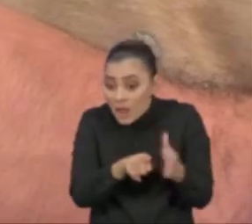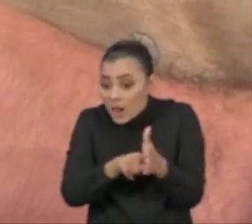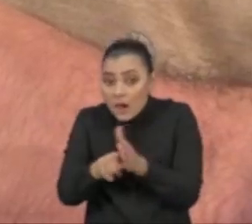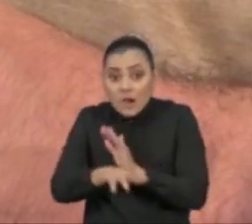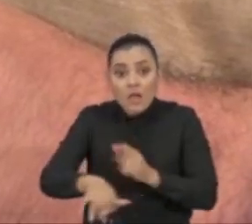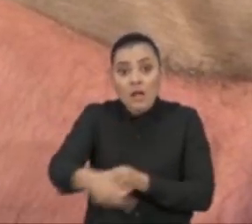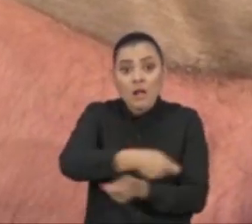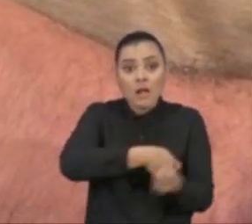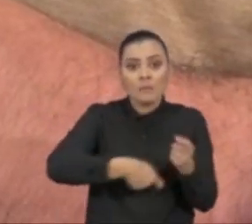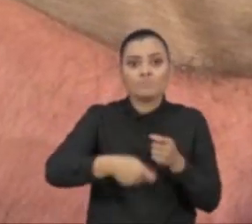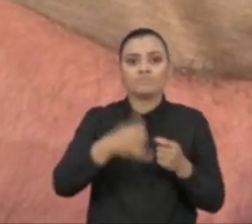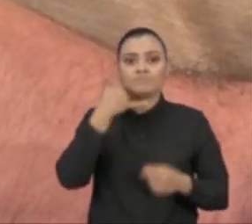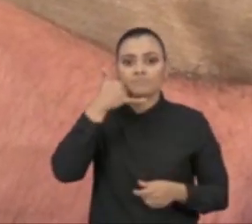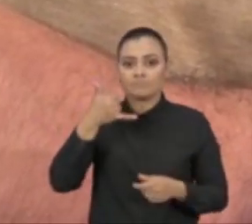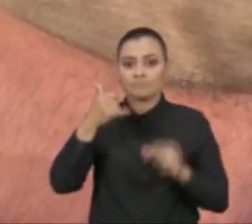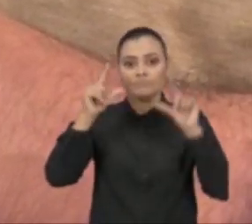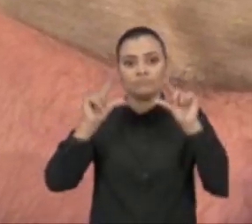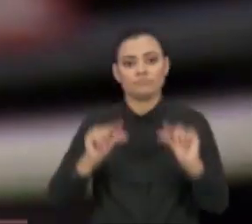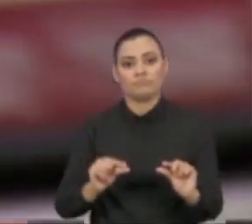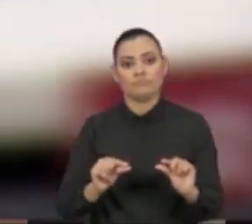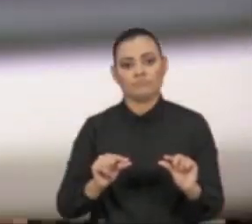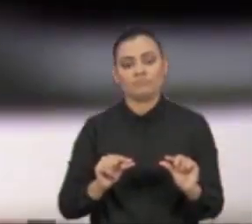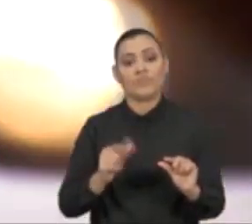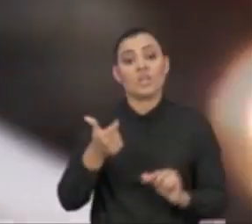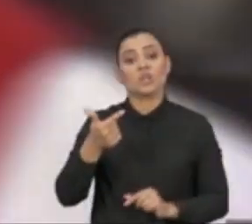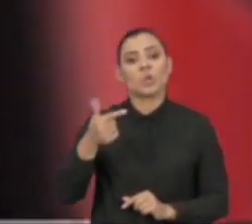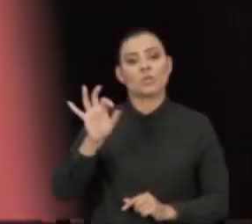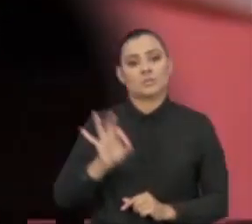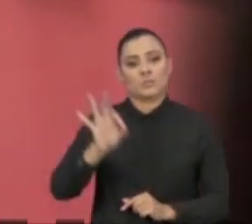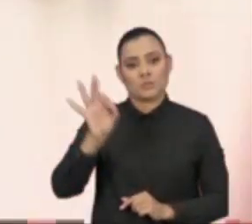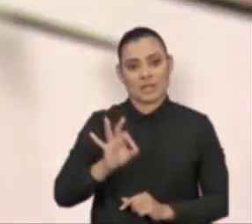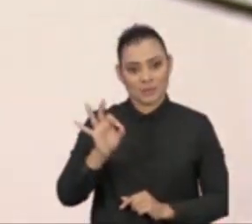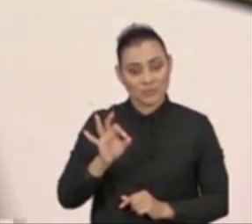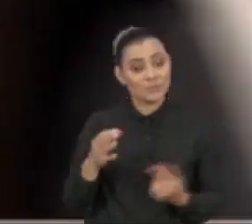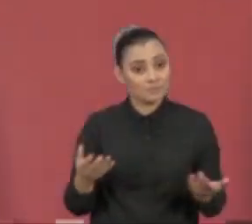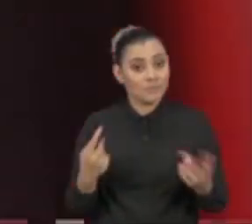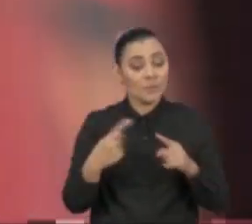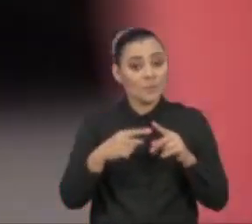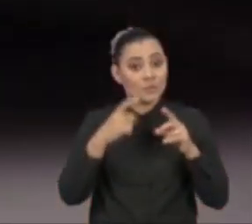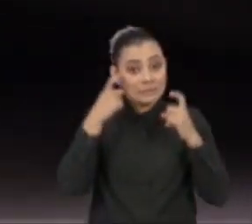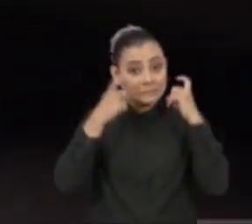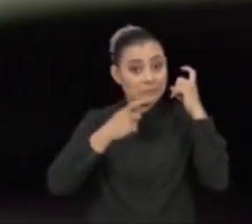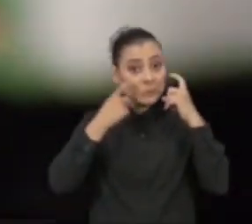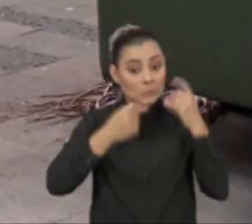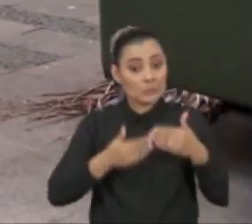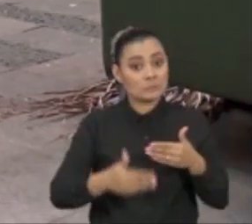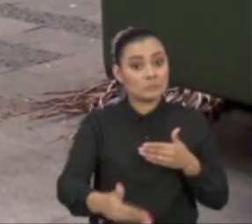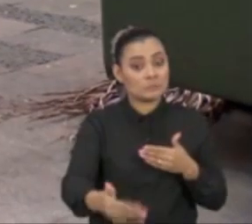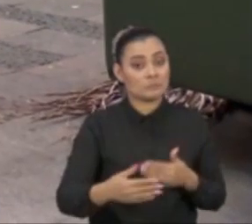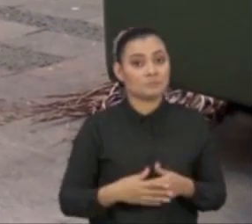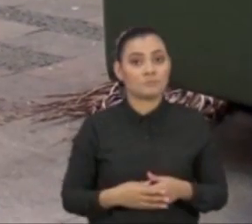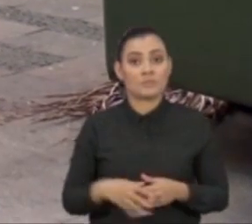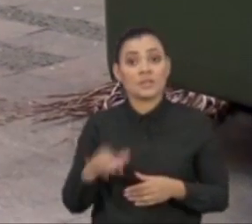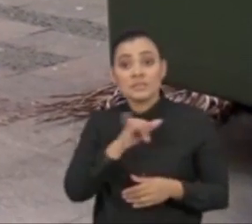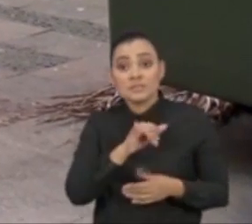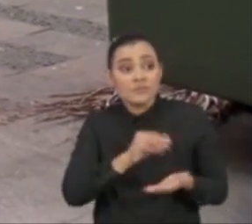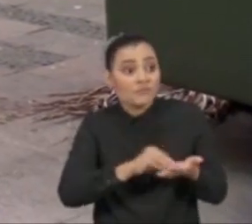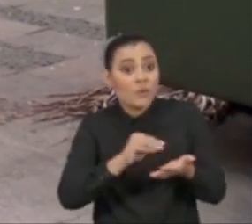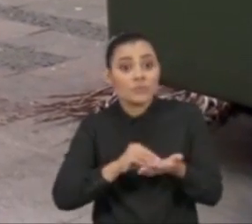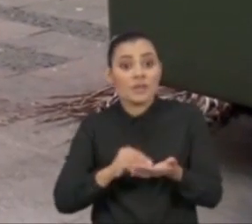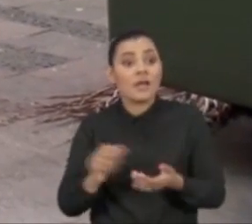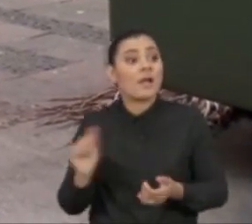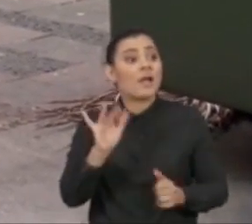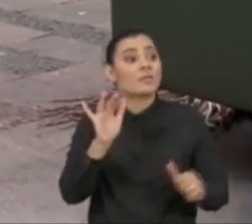de smartphones caia 12% no primeiro trimestre, o que preocupa os usuários. Se faltar, vai ficar mais